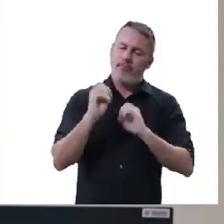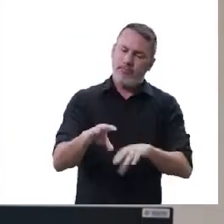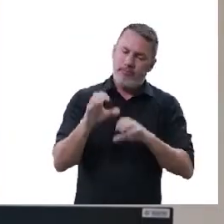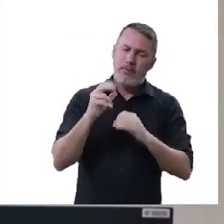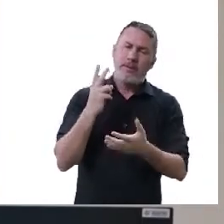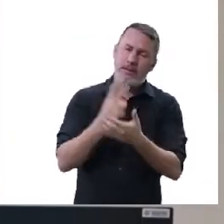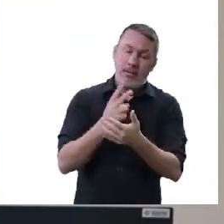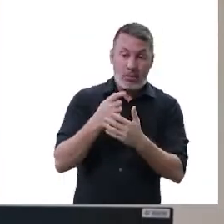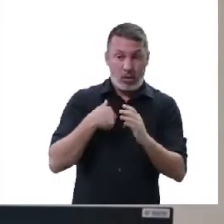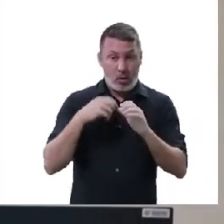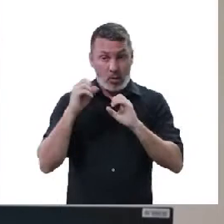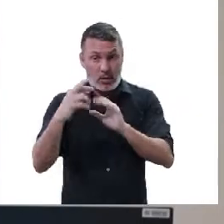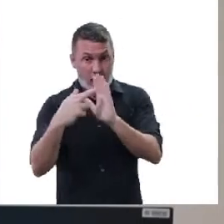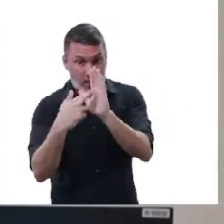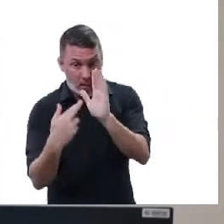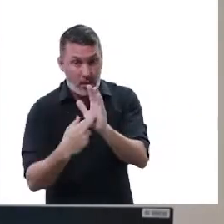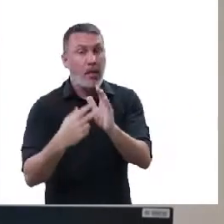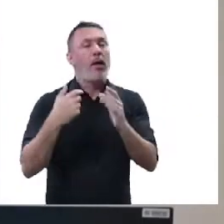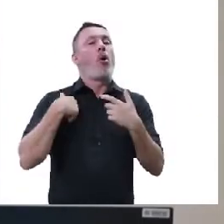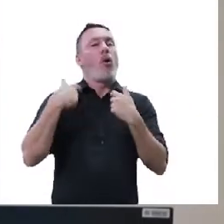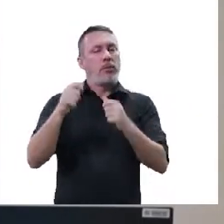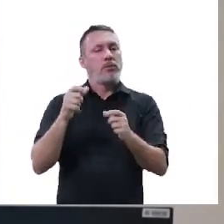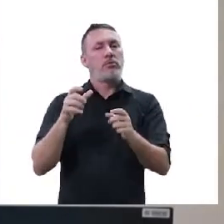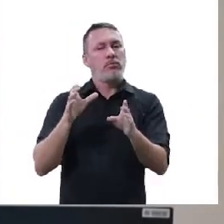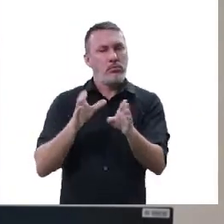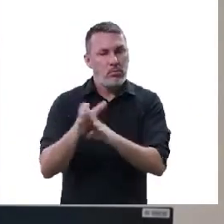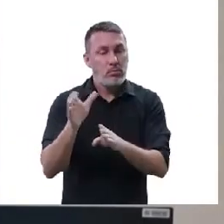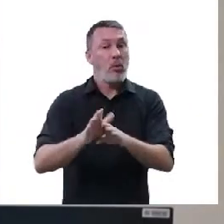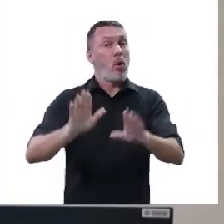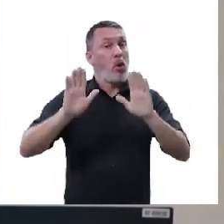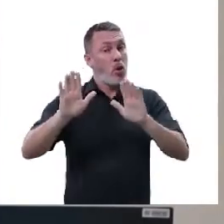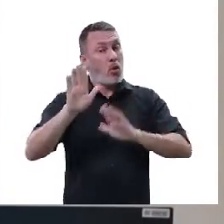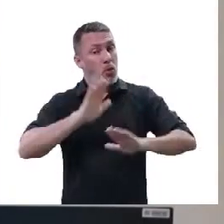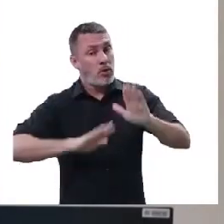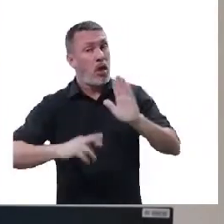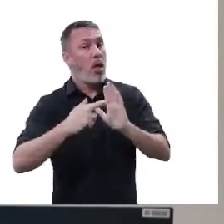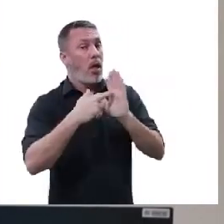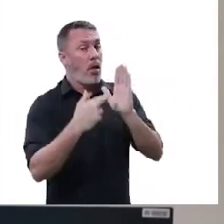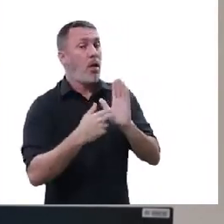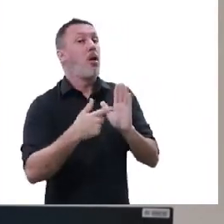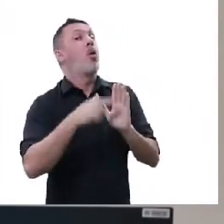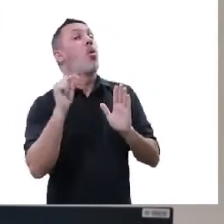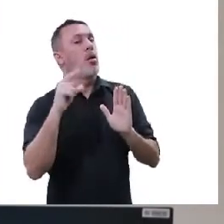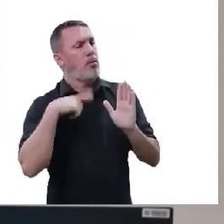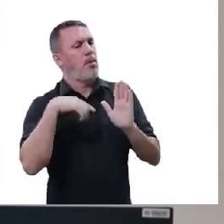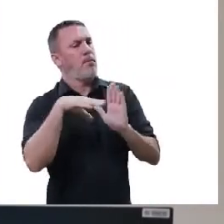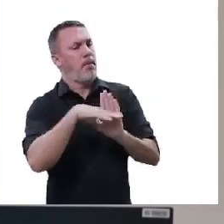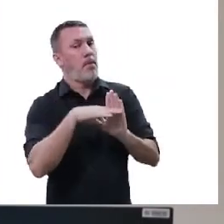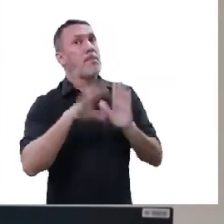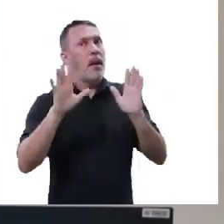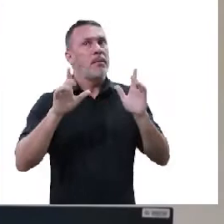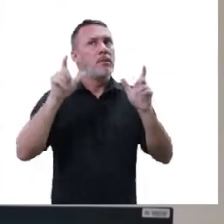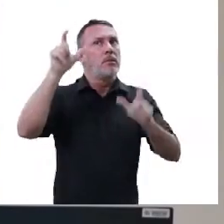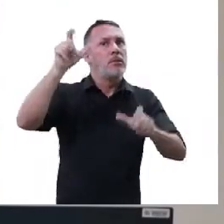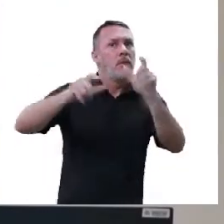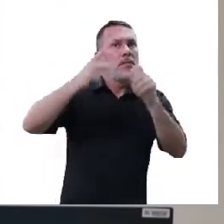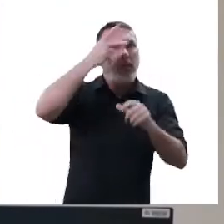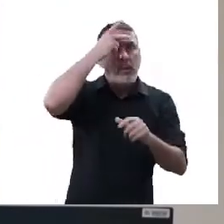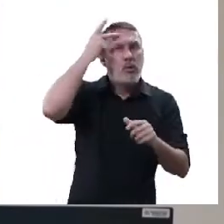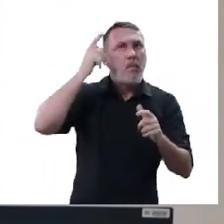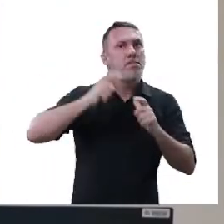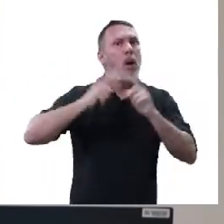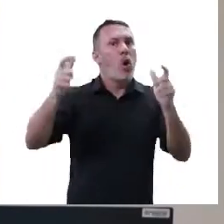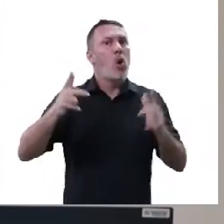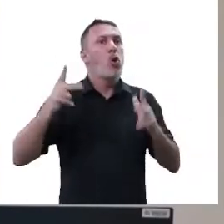escola. Eu ensinei uma regra e eu preciso ensinar o meu aluno. Olha, cuidado com essa regra, ela é assim. Mas tem pessoas que vão estar à